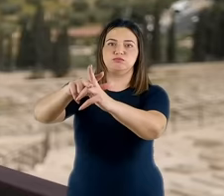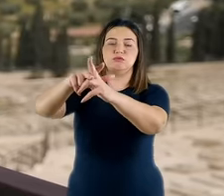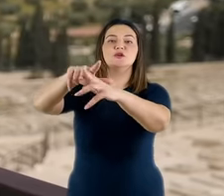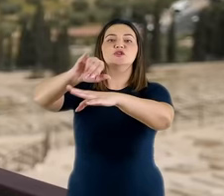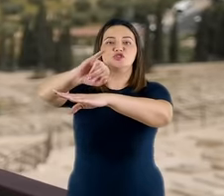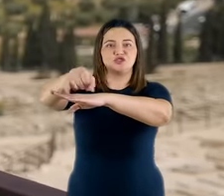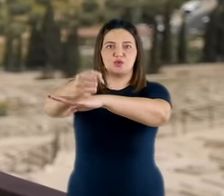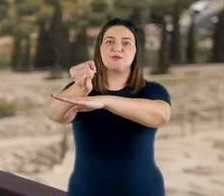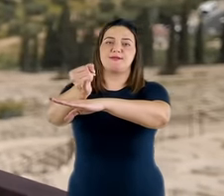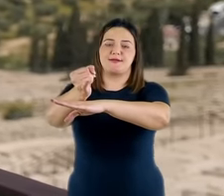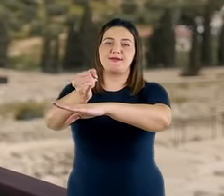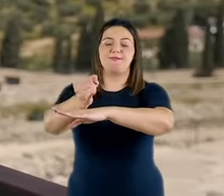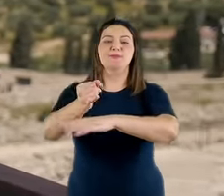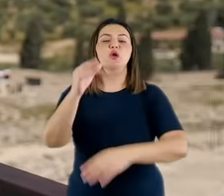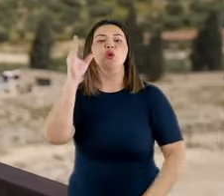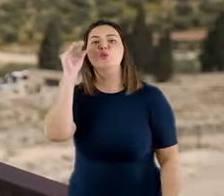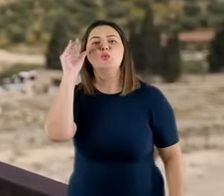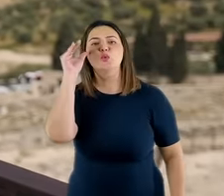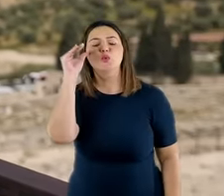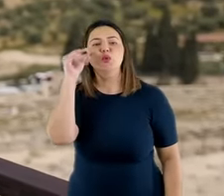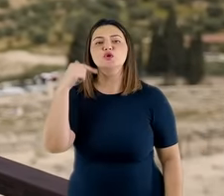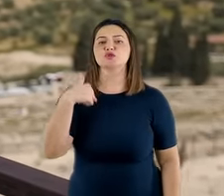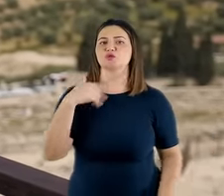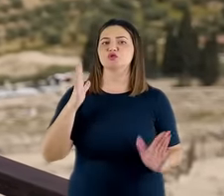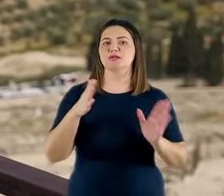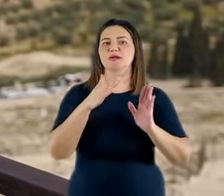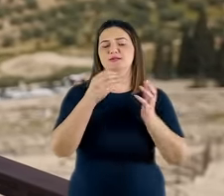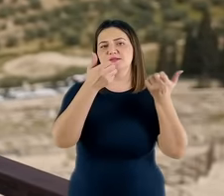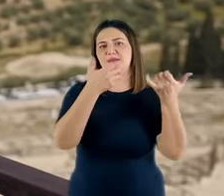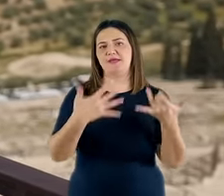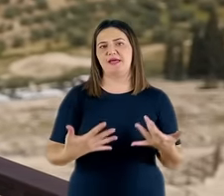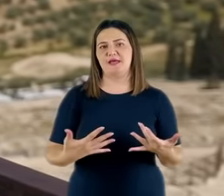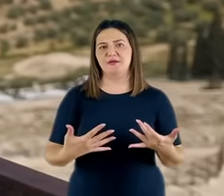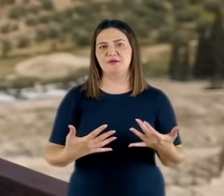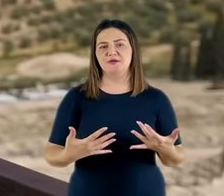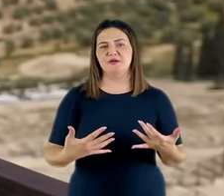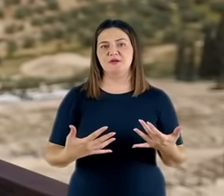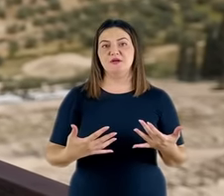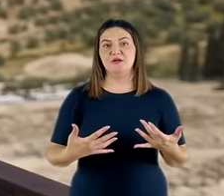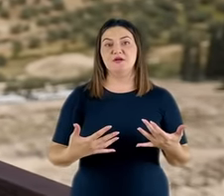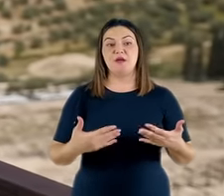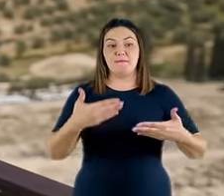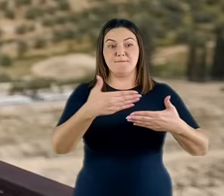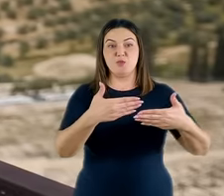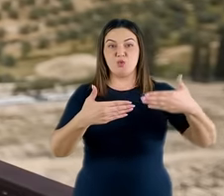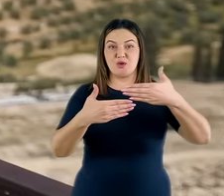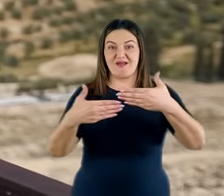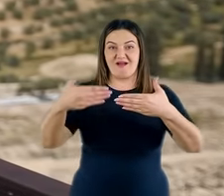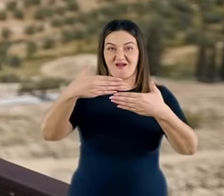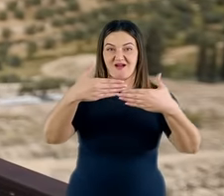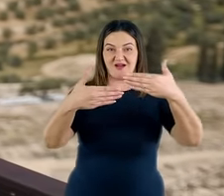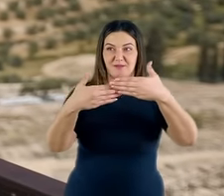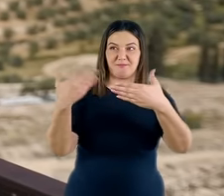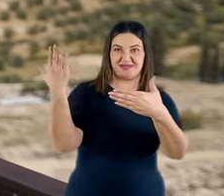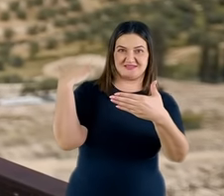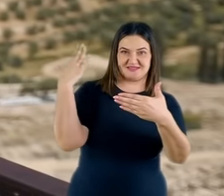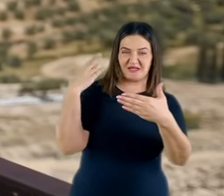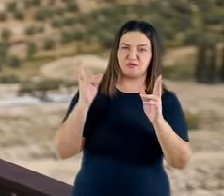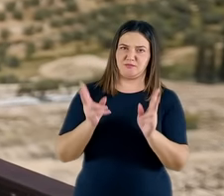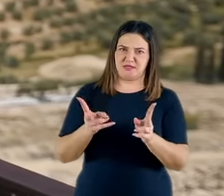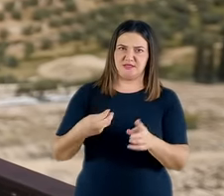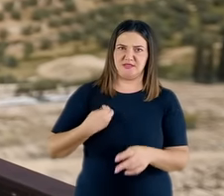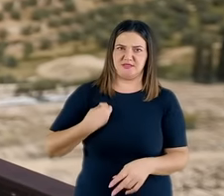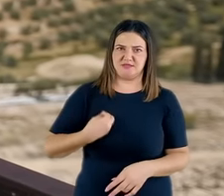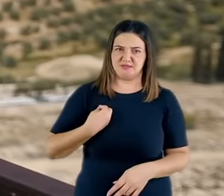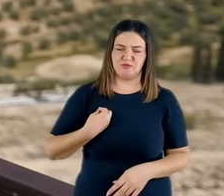direção a Jerusalém. O curioso é que, como eu falei no programa anterior, nem todas as partes dessa muralha da Cidade Velha